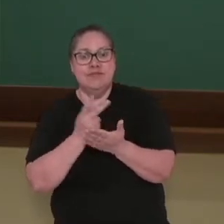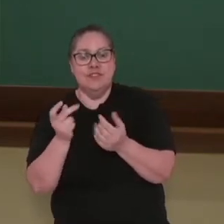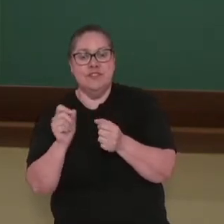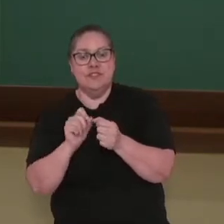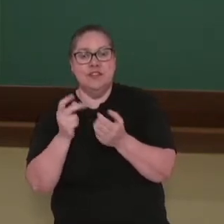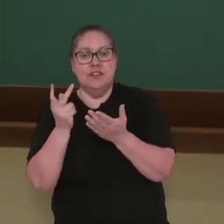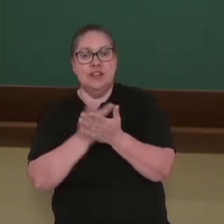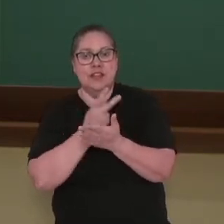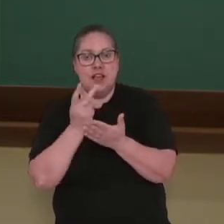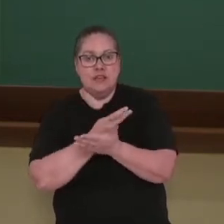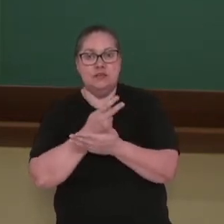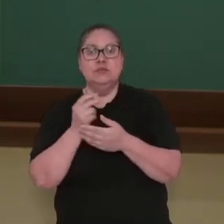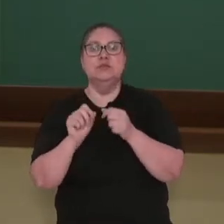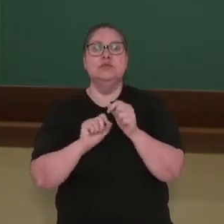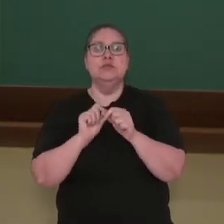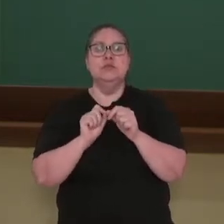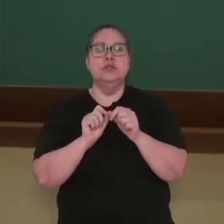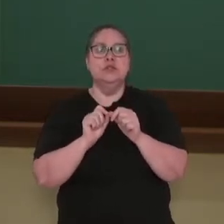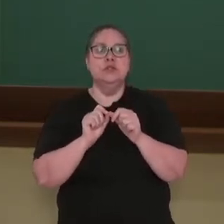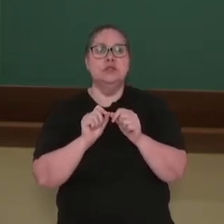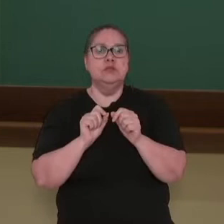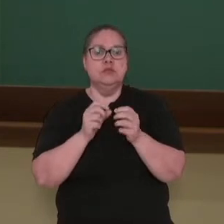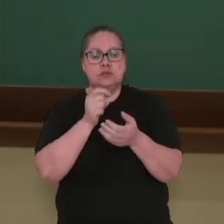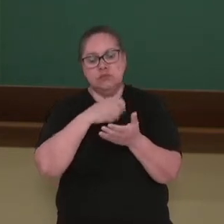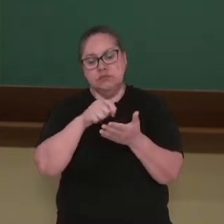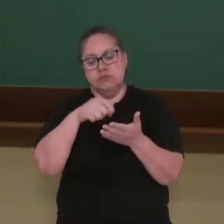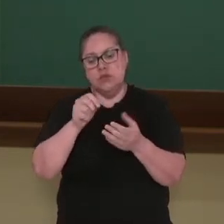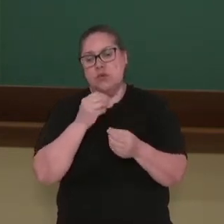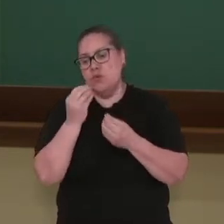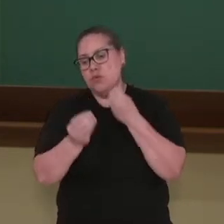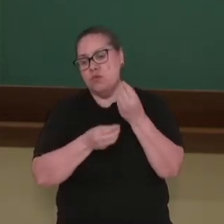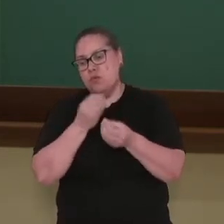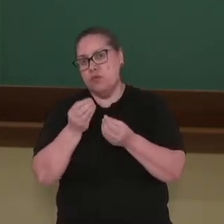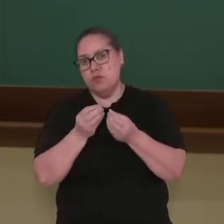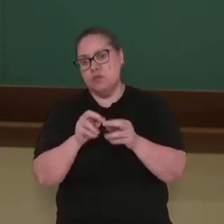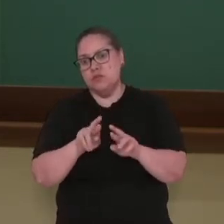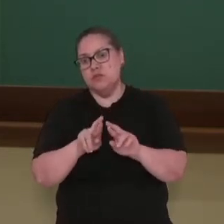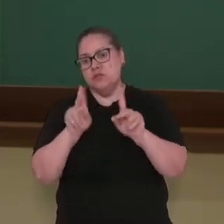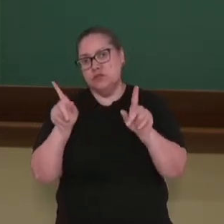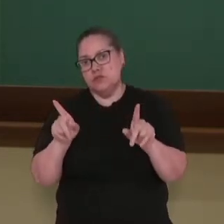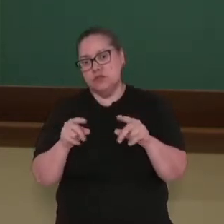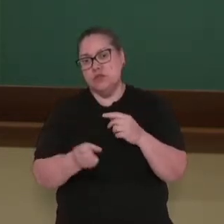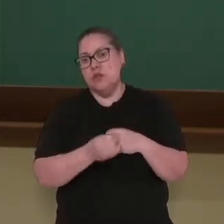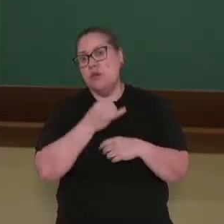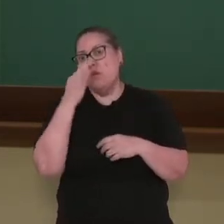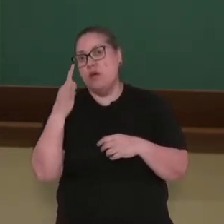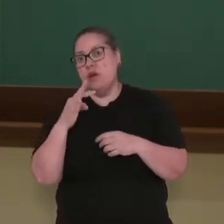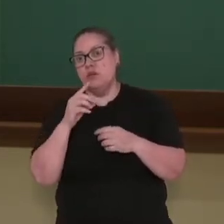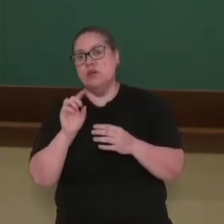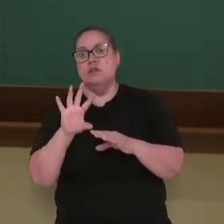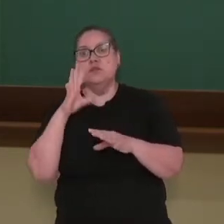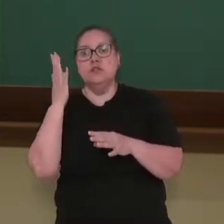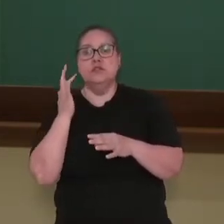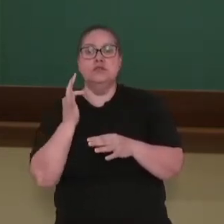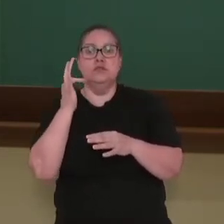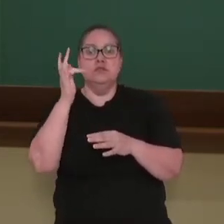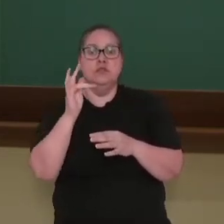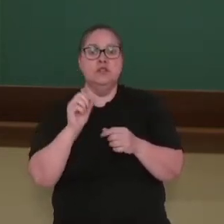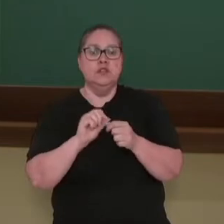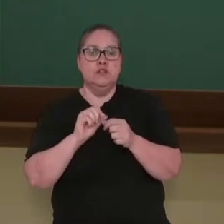ser pontual e etc. Vamos de atividade então. Tente se lembrar de situações em que você agiu de